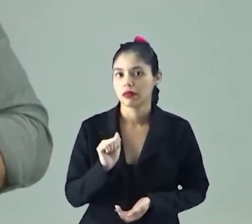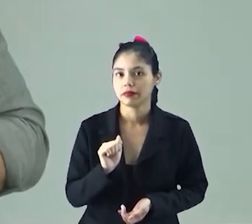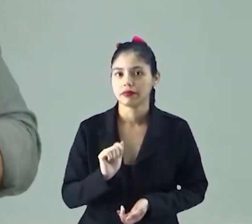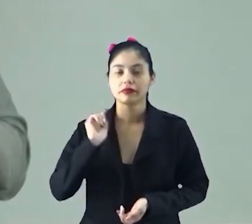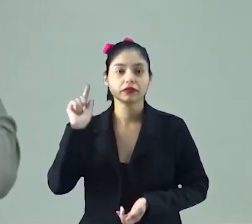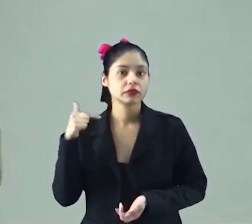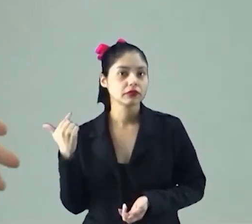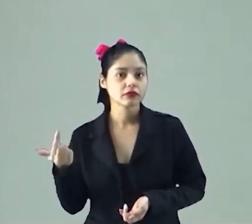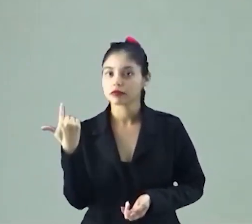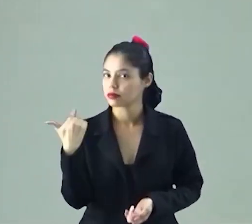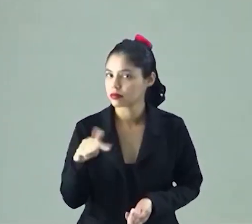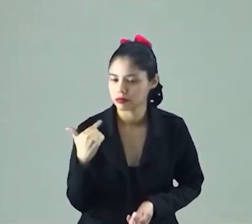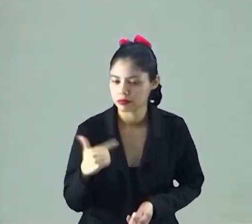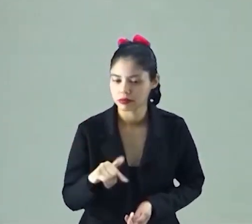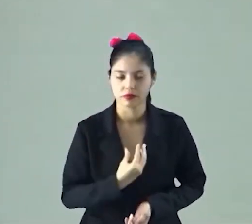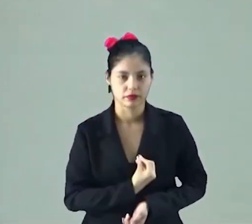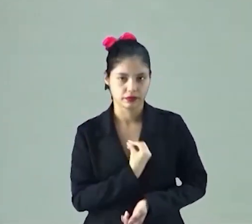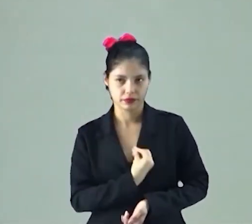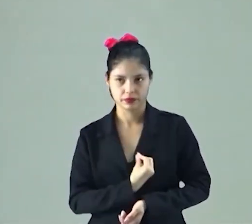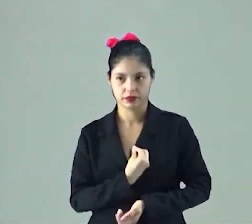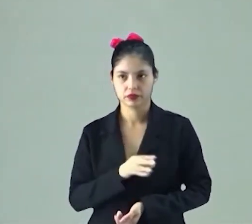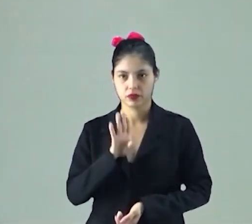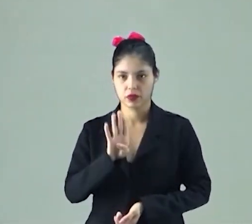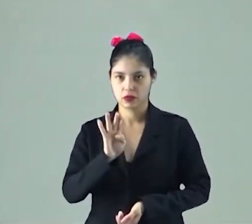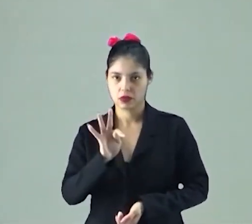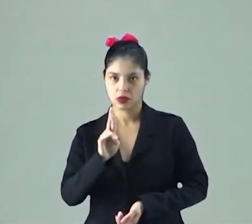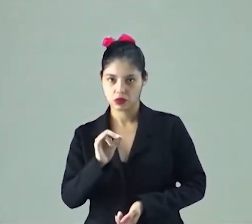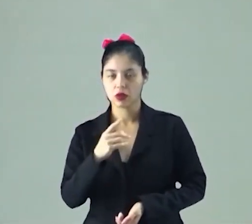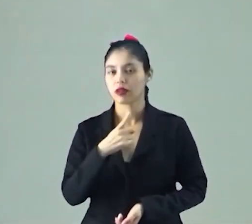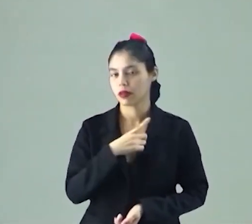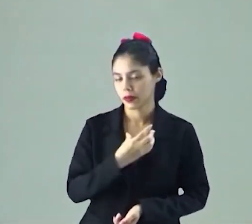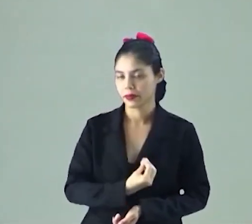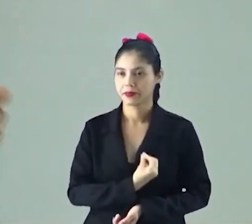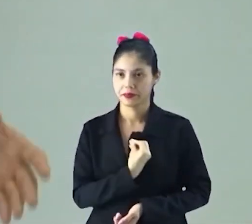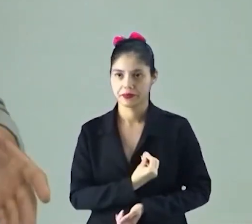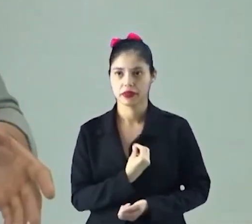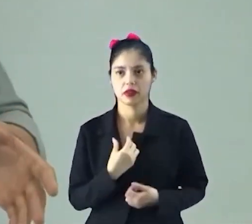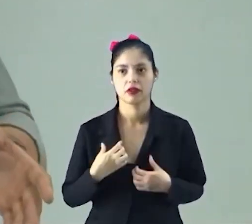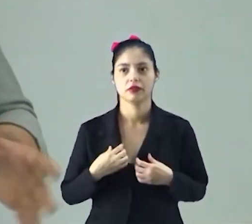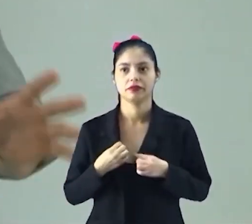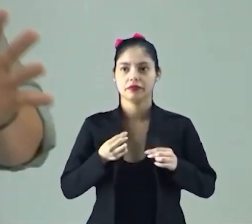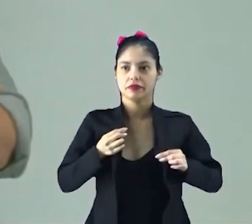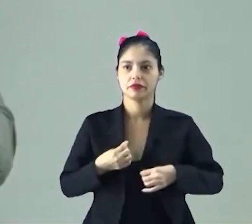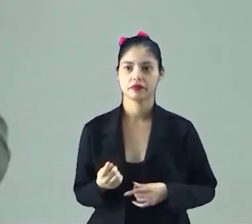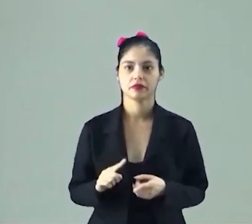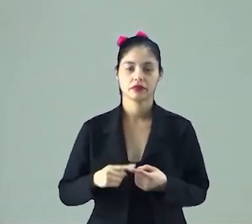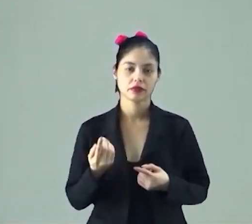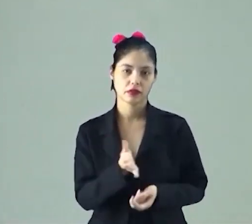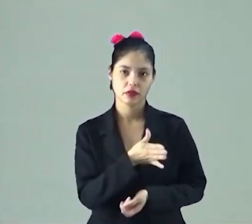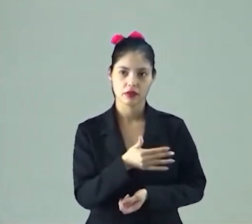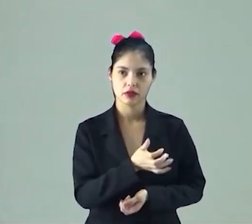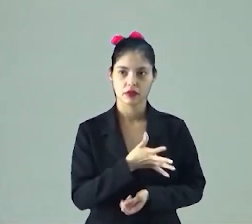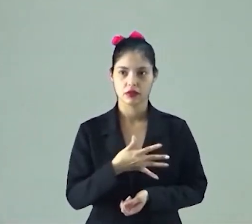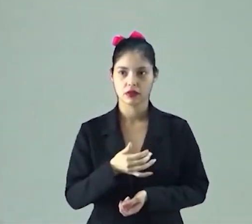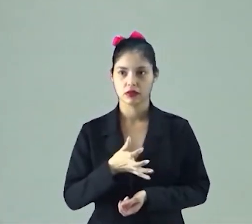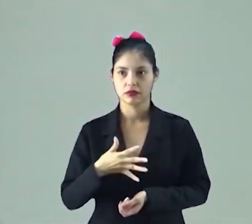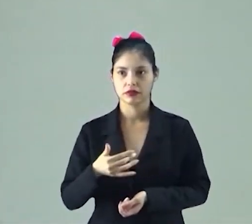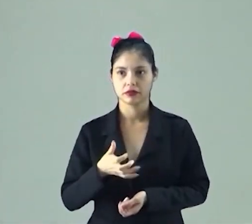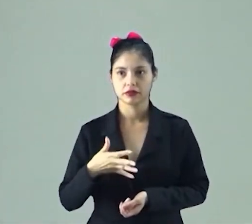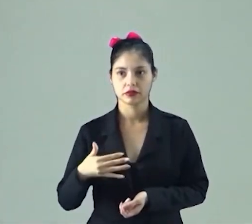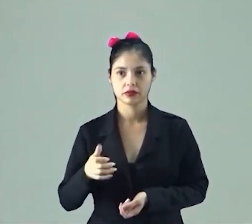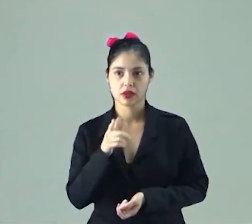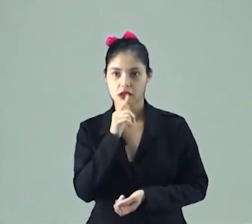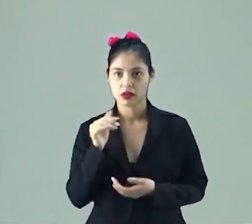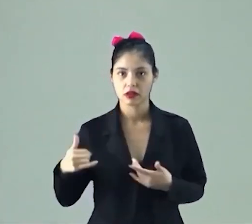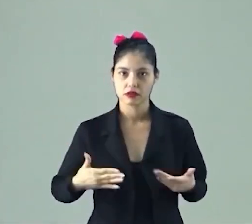vem de aquilo que não tem vida. E o biótico é aquilo que tem vida. Então, eu vou dar mais um exemplo. O peixinho nadando lá no